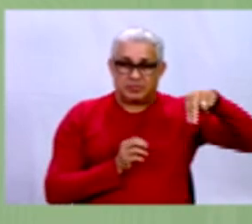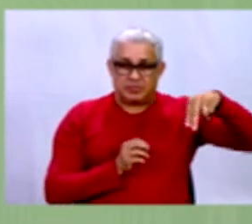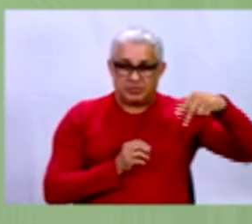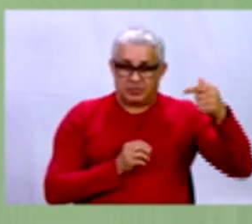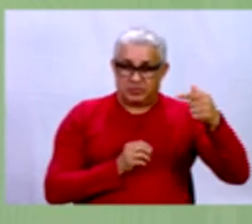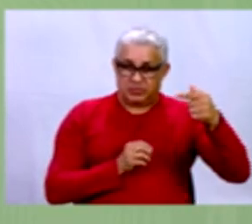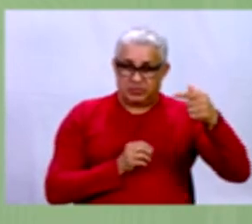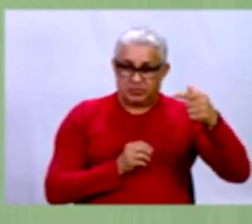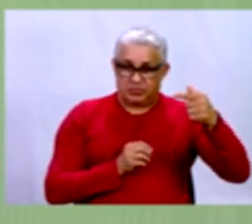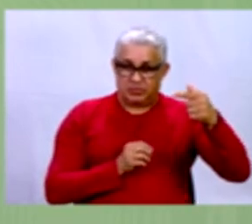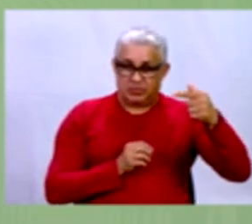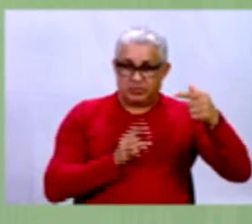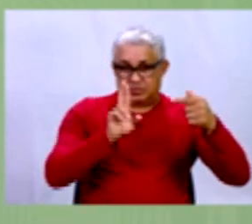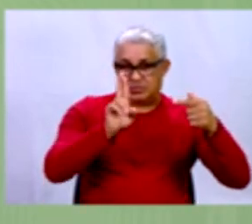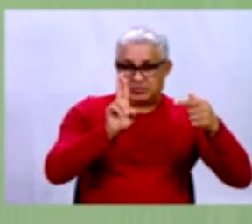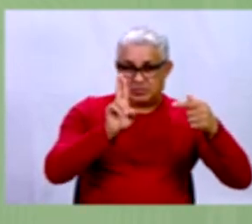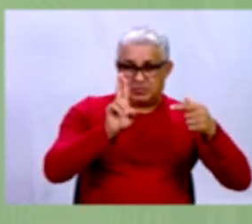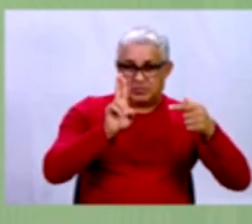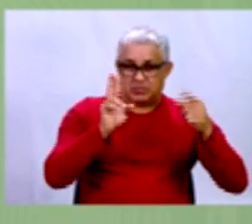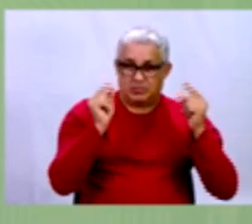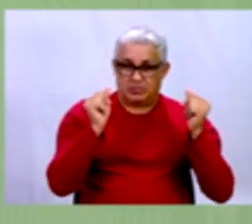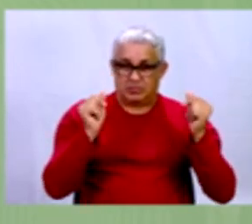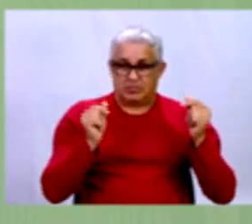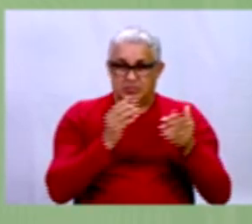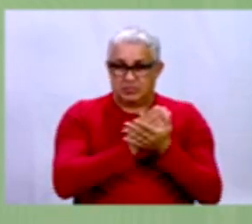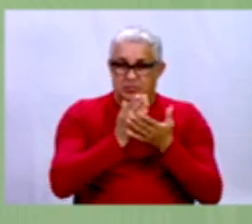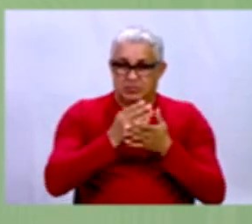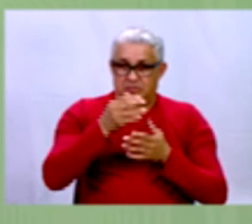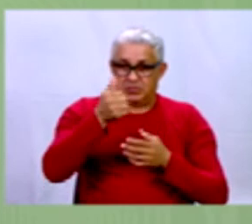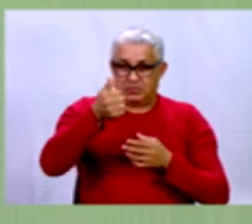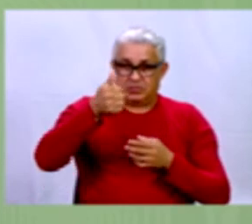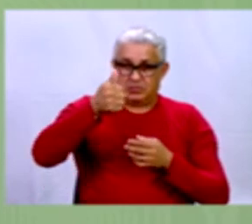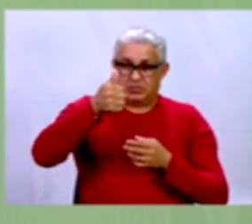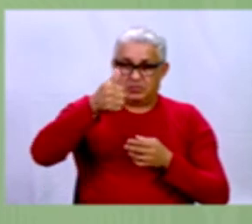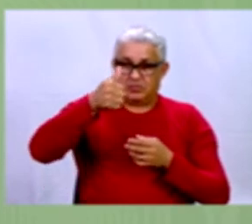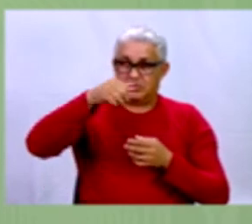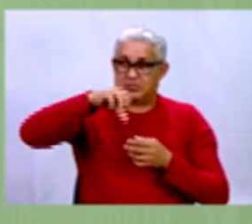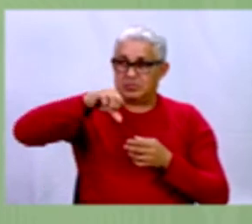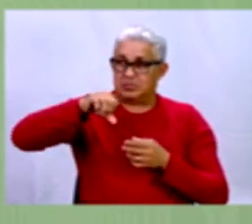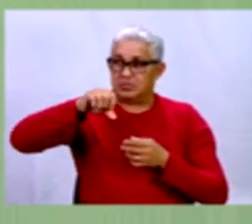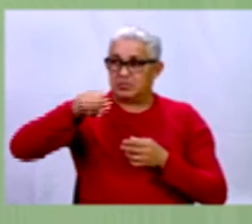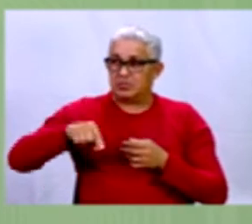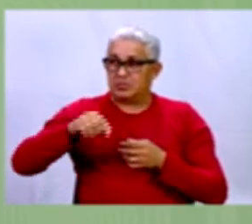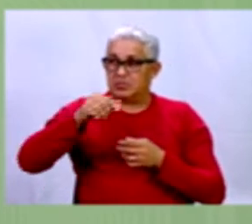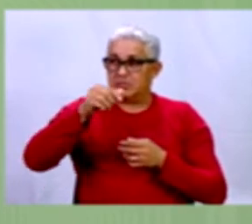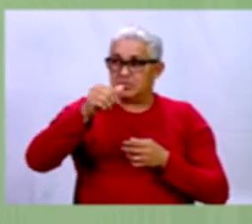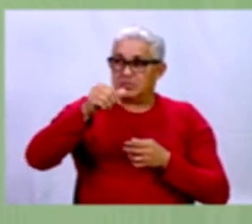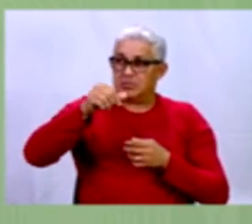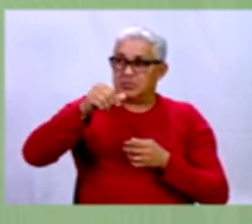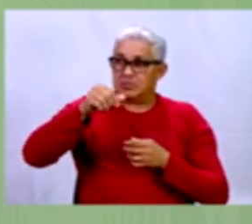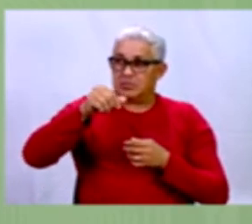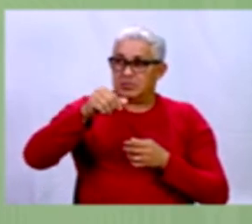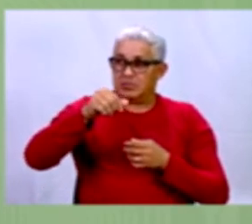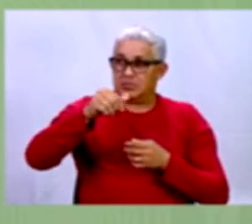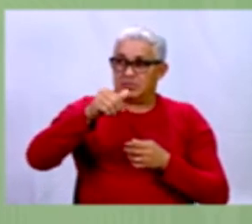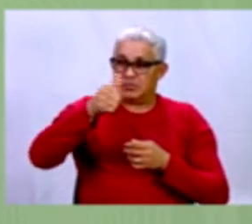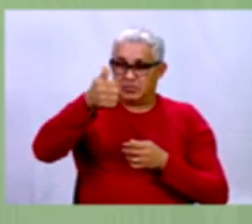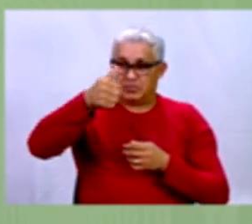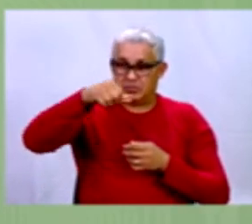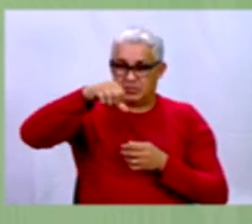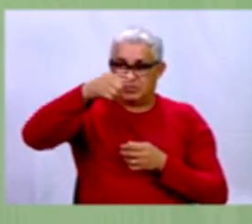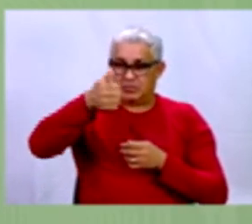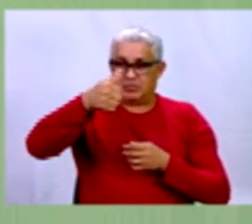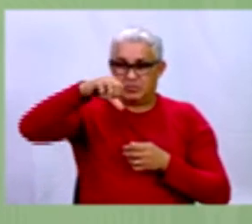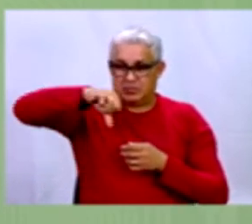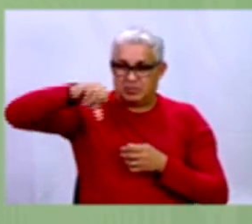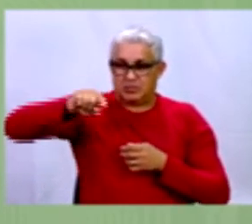7, o nosso R, que é o valor da prestação, 199,86, e o nosso I, que é 1,79% ao mês.